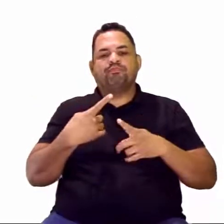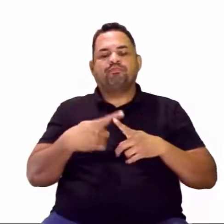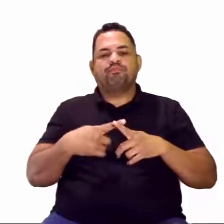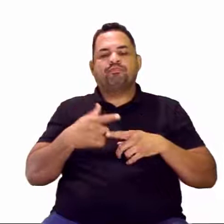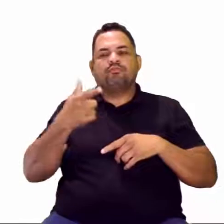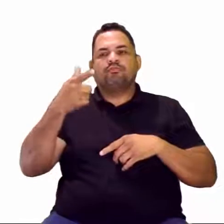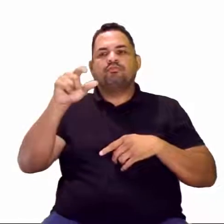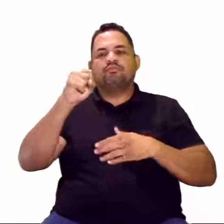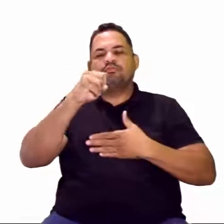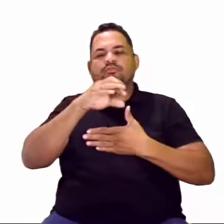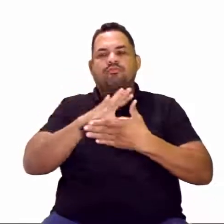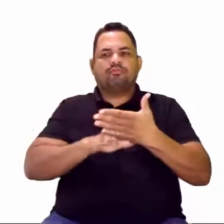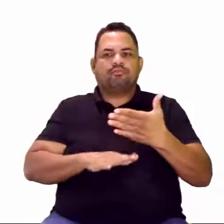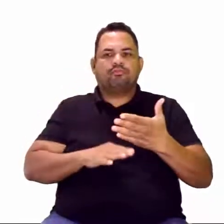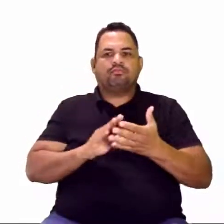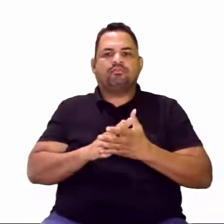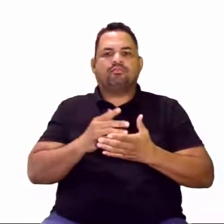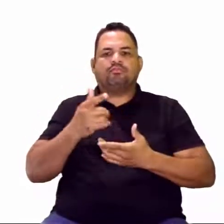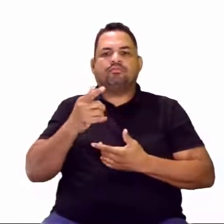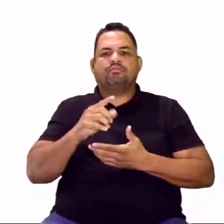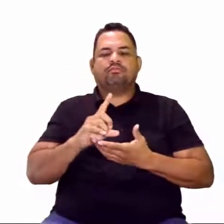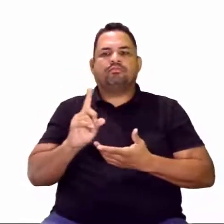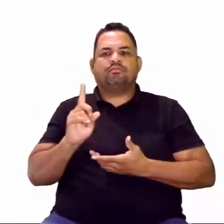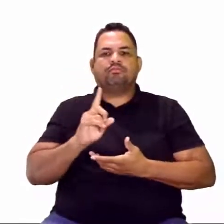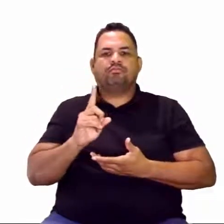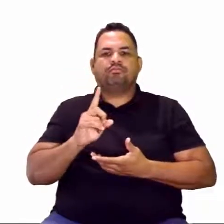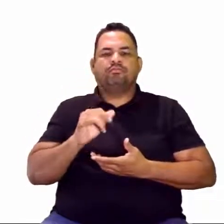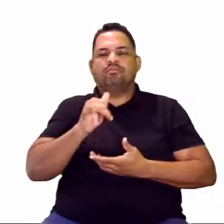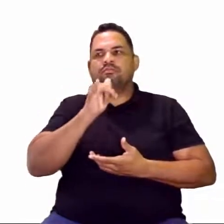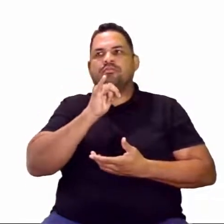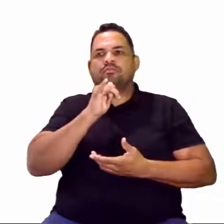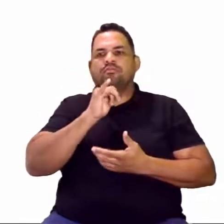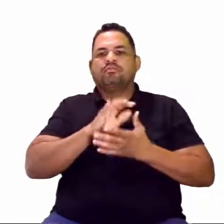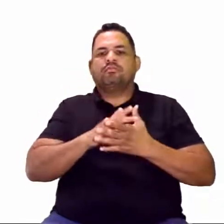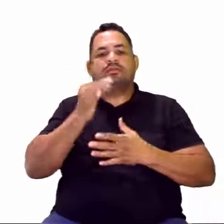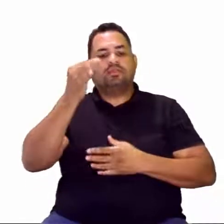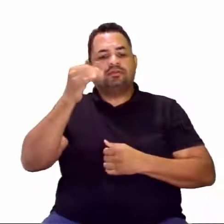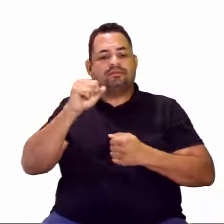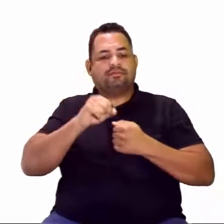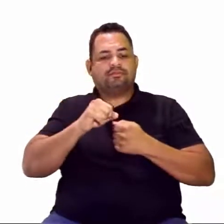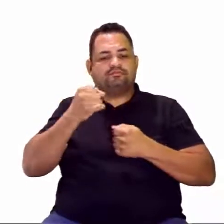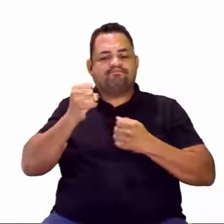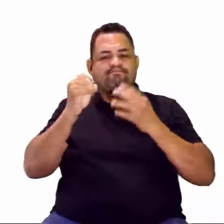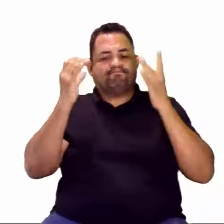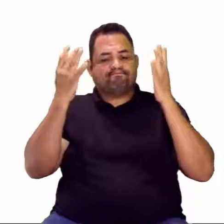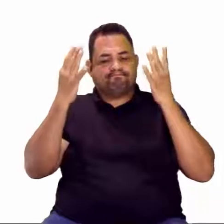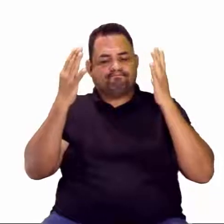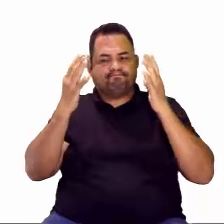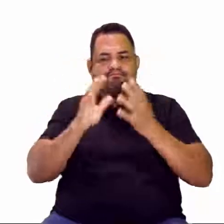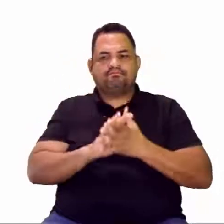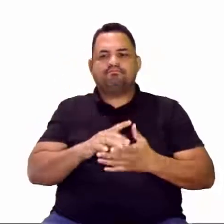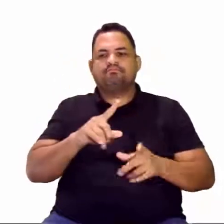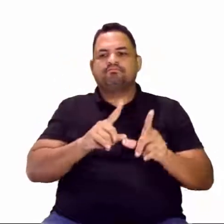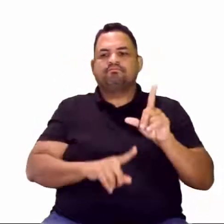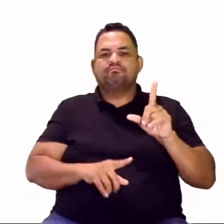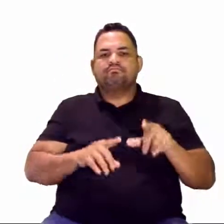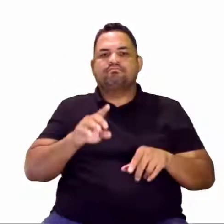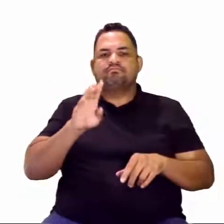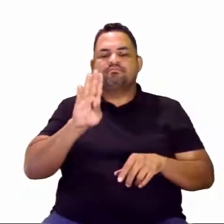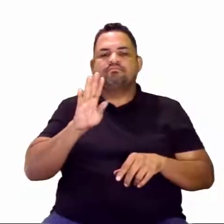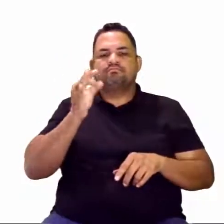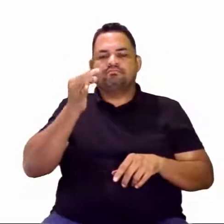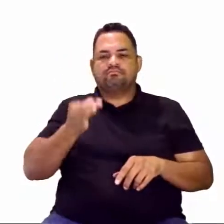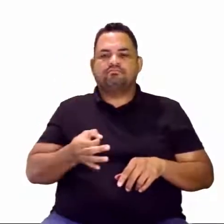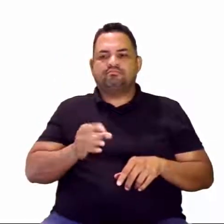em outras questões, você não... Se, por exemplo, você acertou, parabéns, a letra B era a